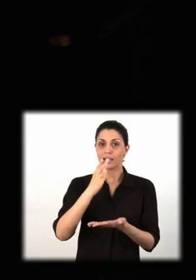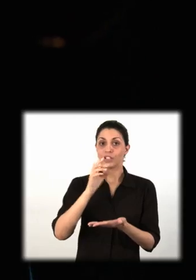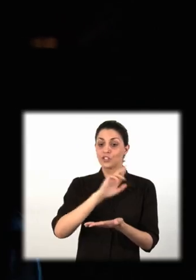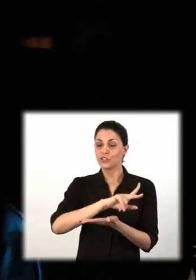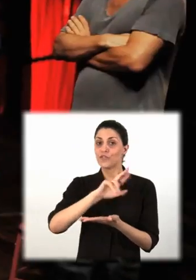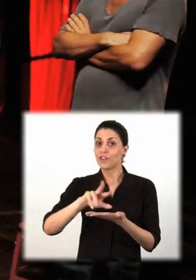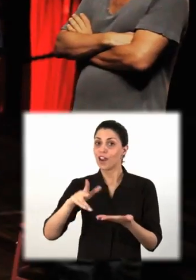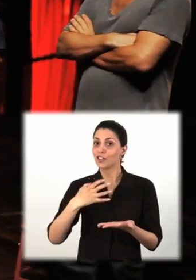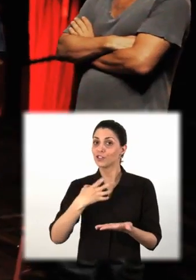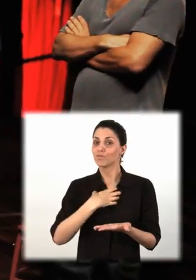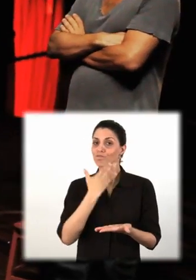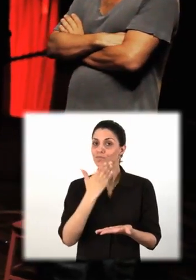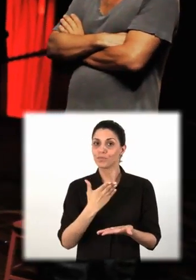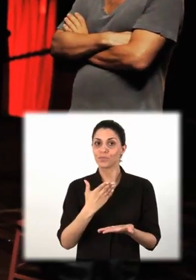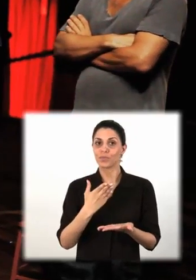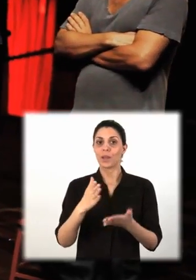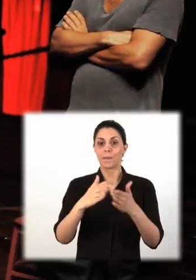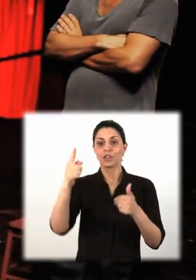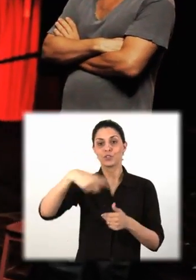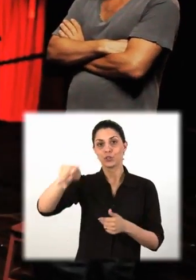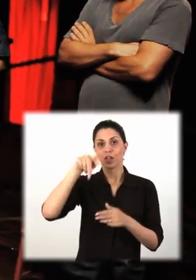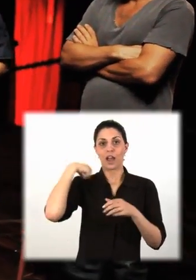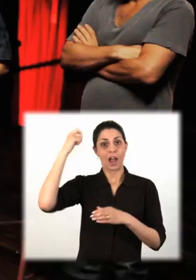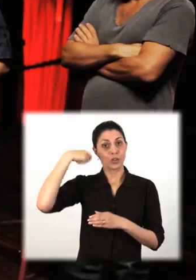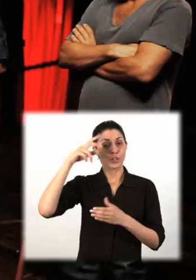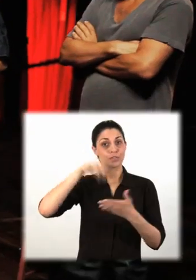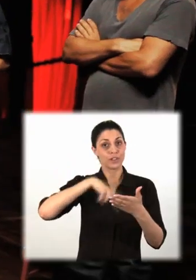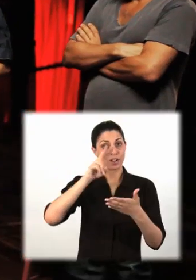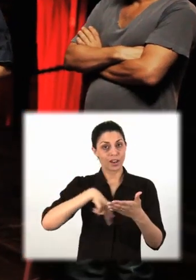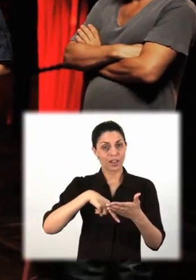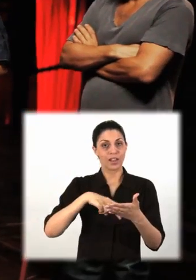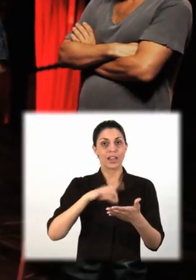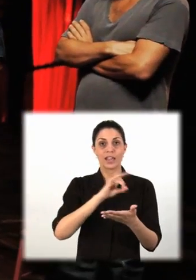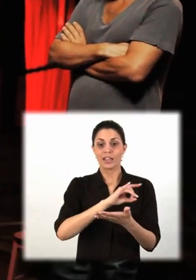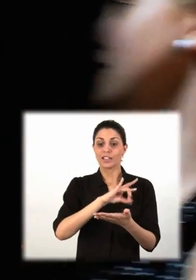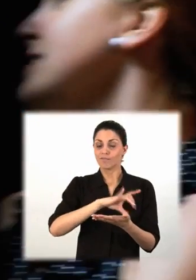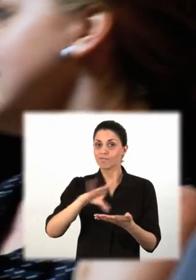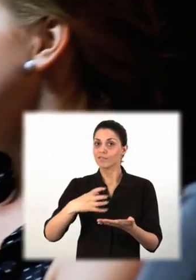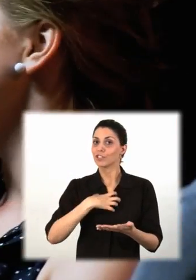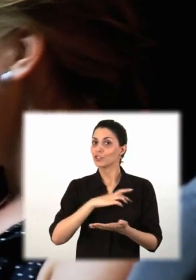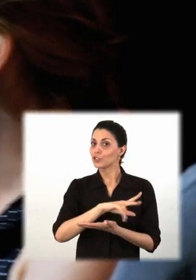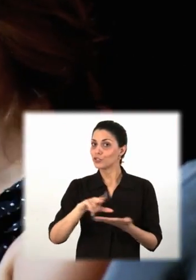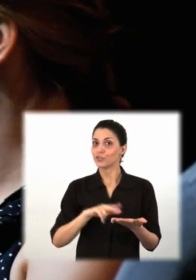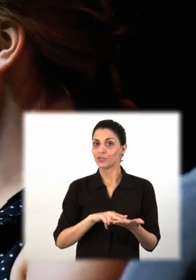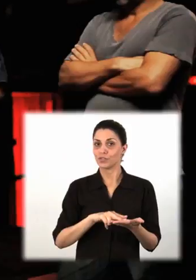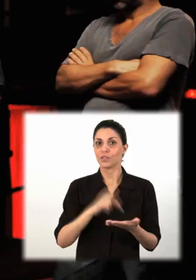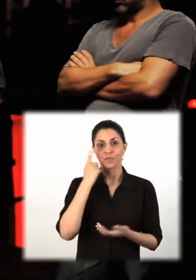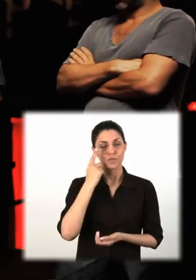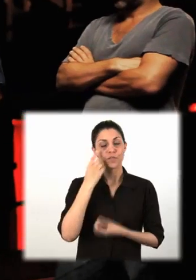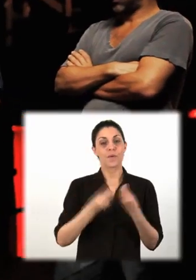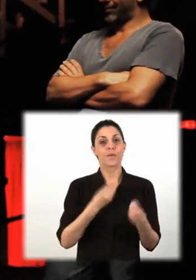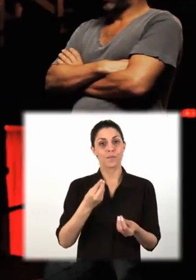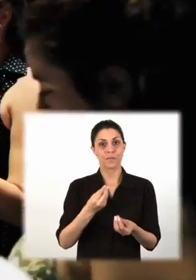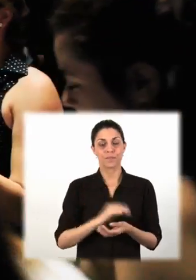personagens. E peça para o pessoal ler pra gente essa pontuação que você vai indicar. Beleza? Beleza, certo.